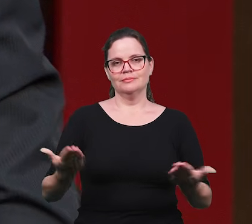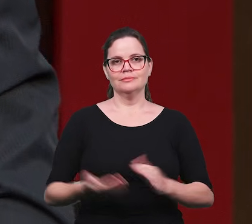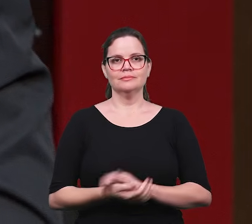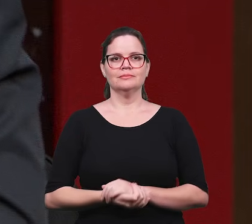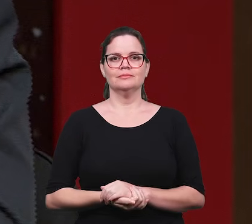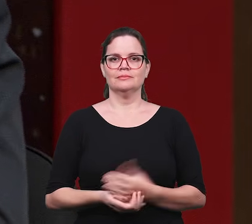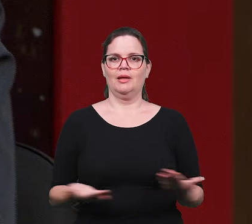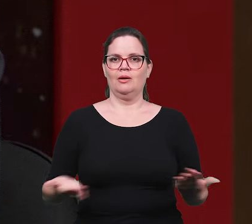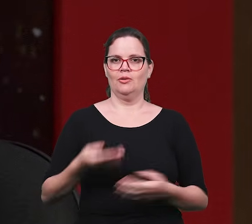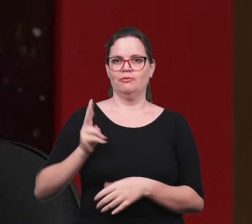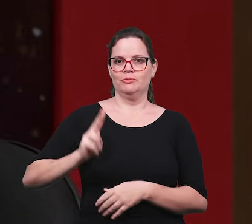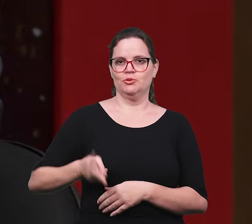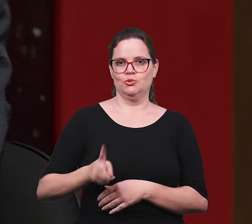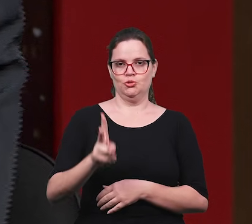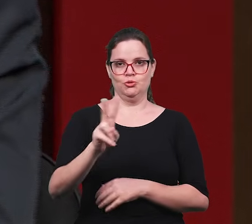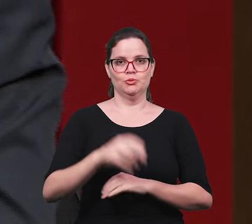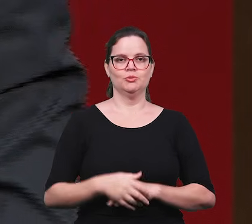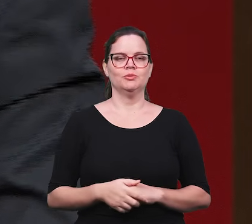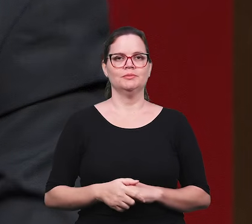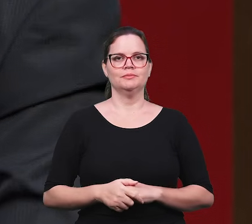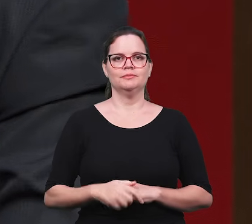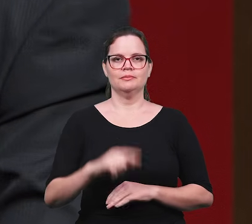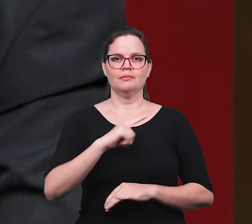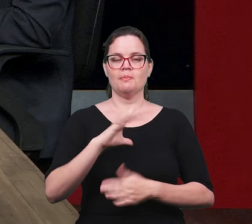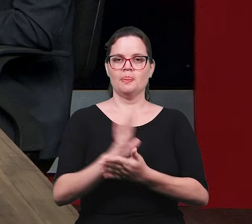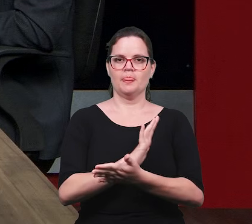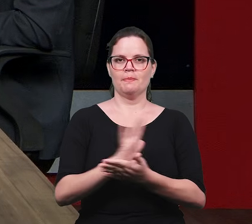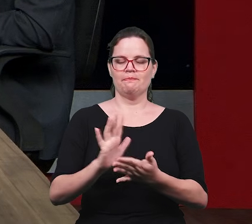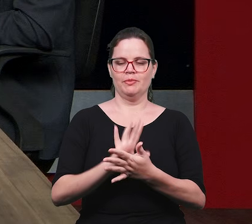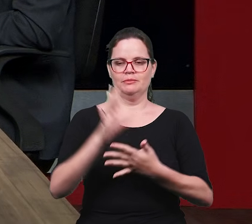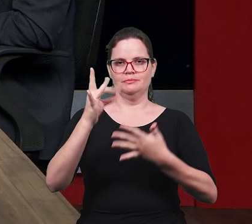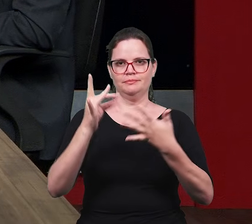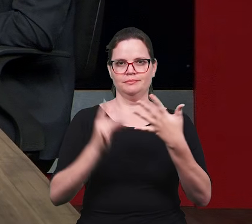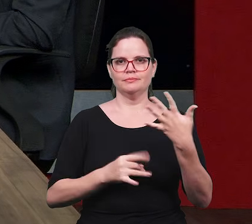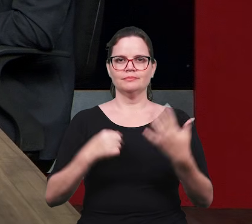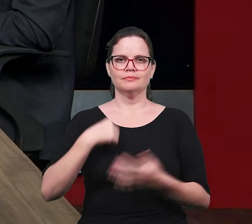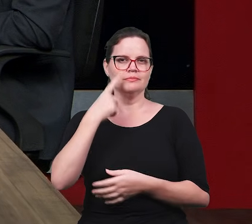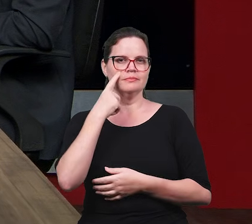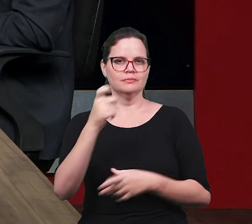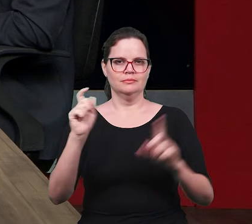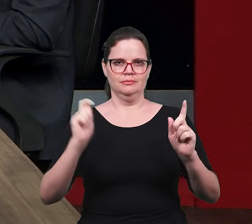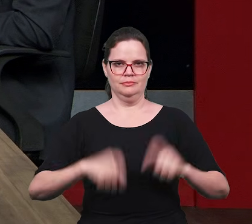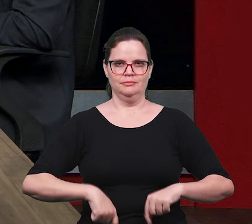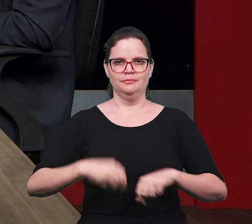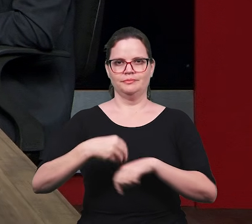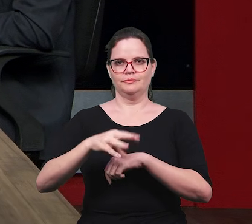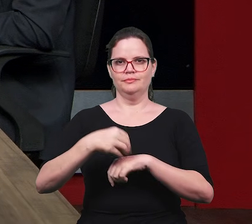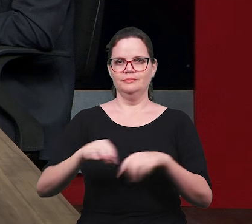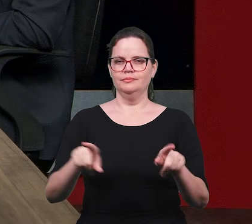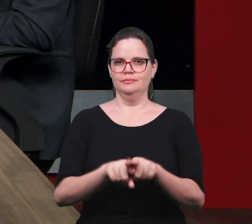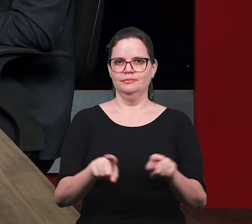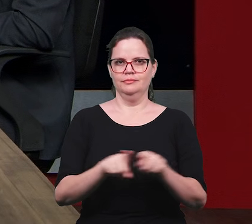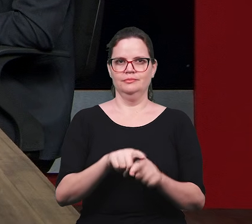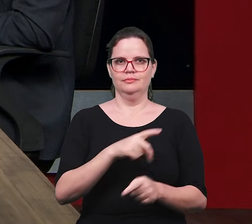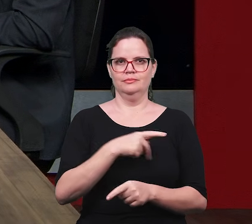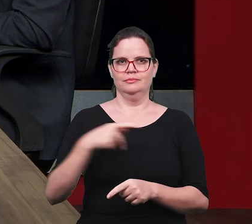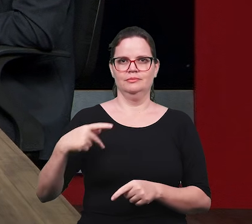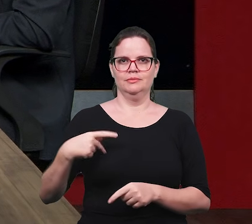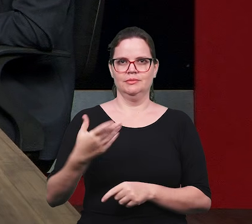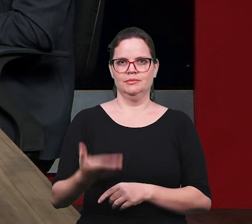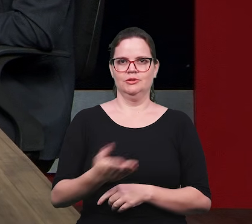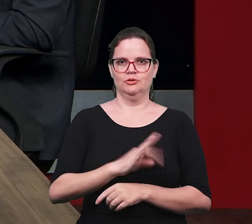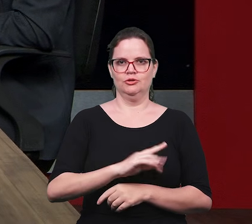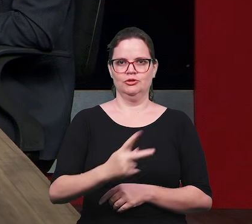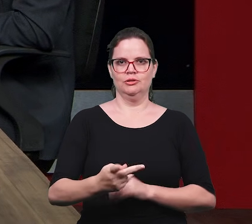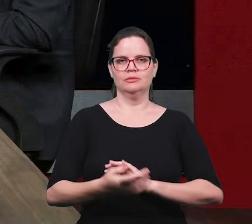gente vai seguindo em frente aqui. Acho que há alguns aspectos bem interessantes que a gente pode trazer a respeito disso, né, pastor Tiago? Você vê,